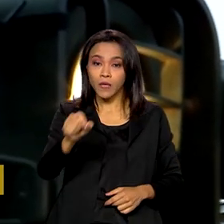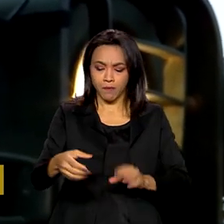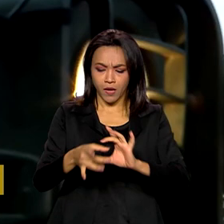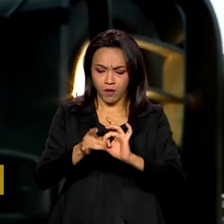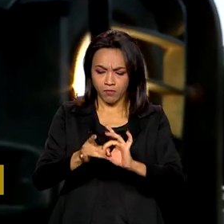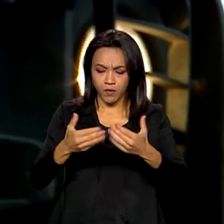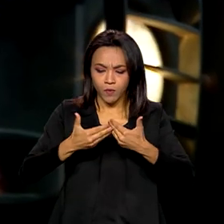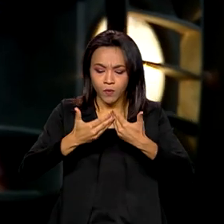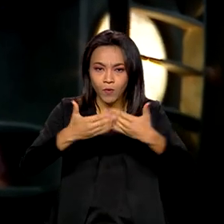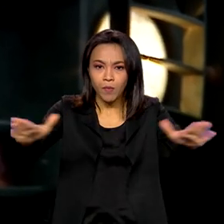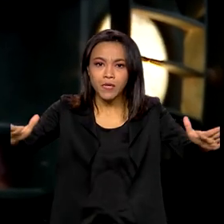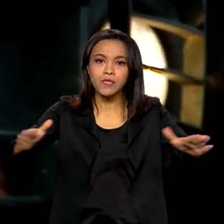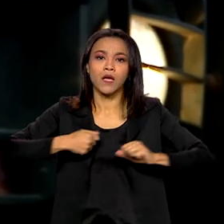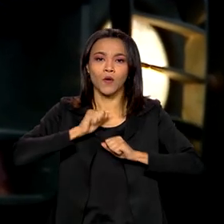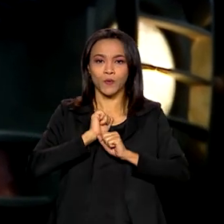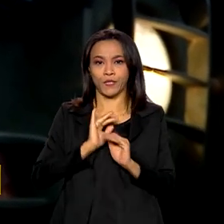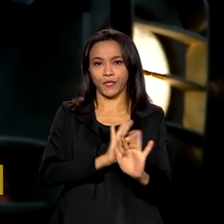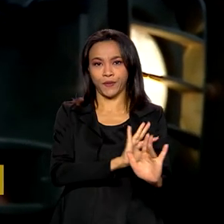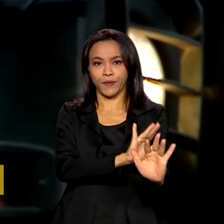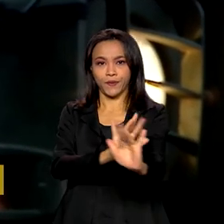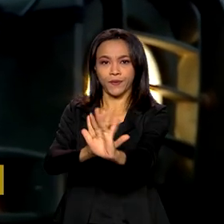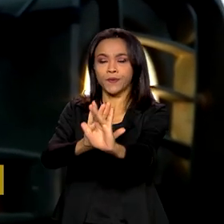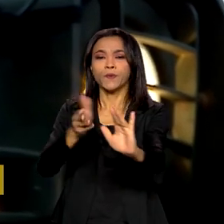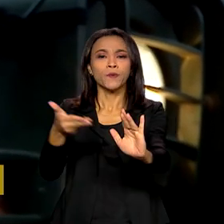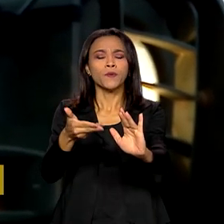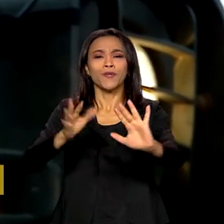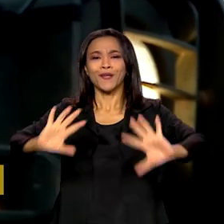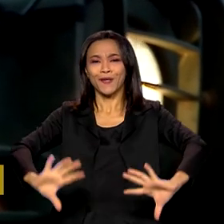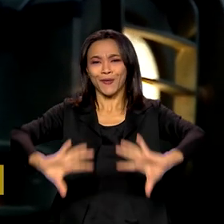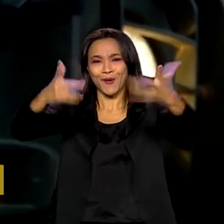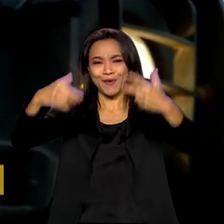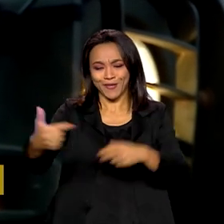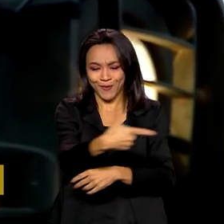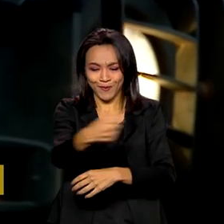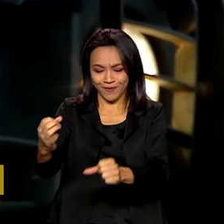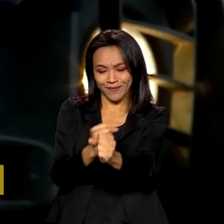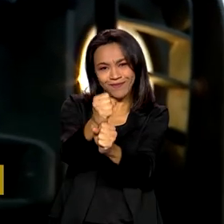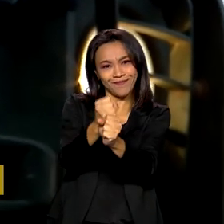início ao desfile cívico-militar em comemoração ao bicentenário da